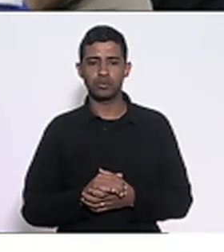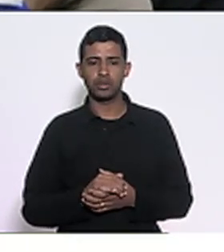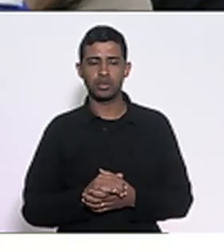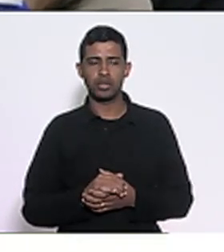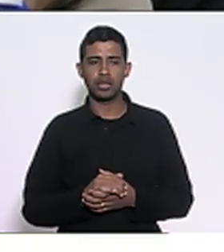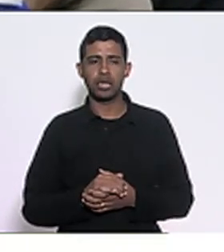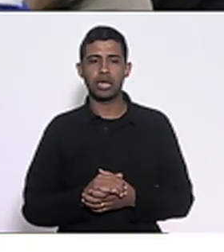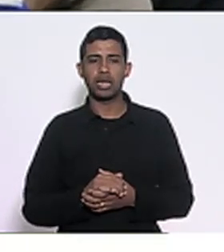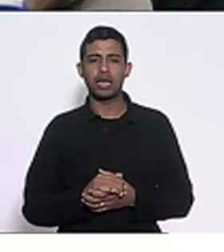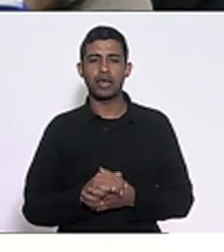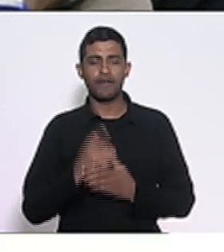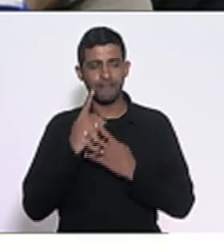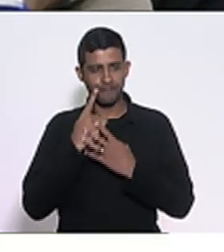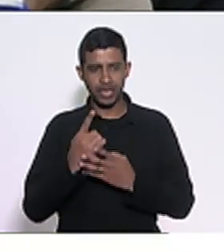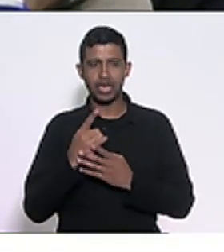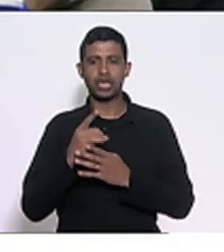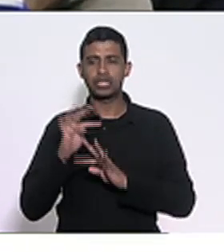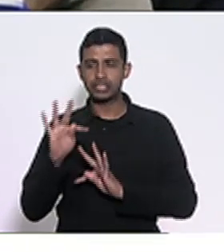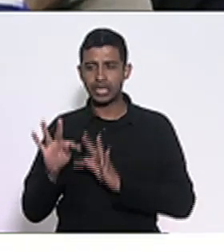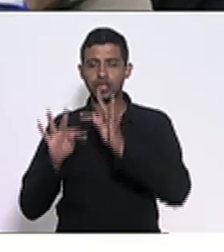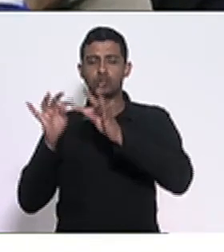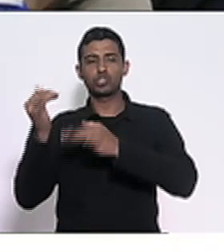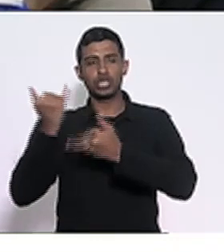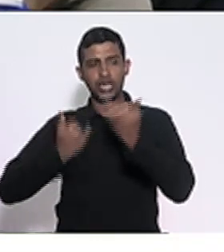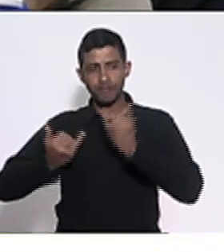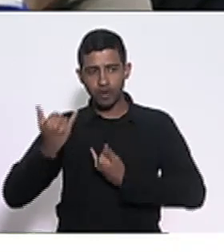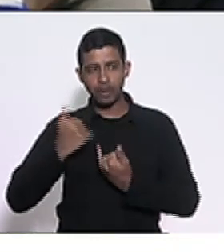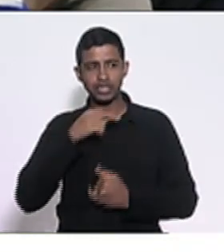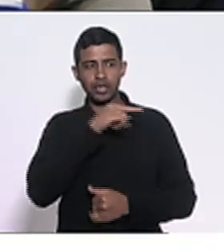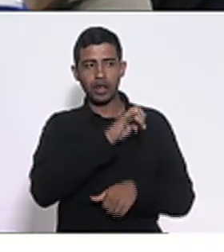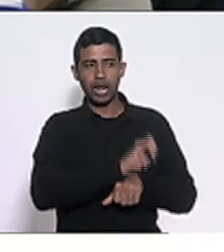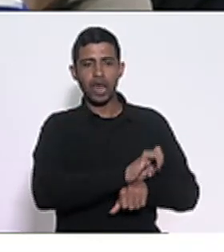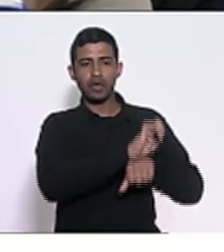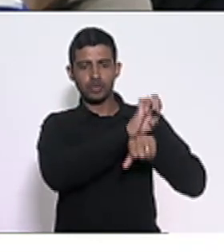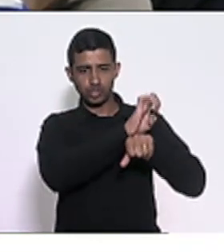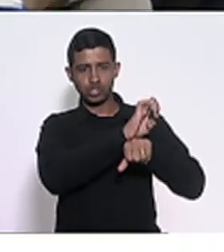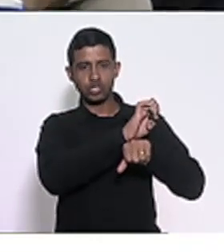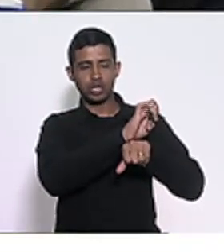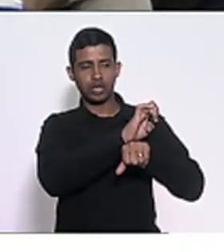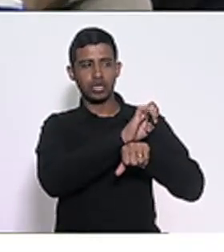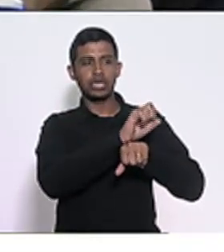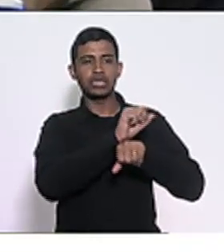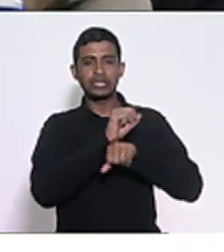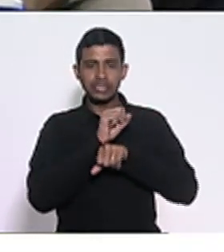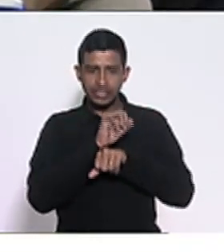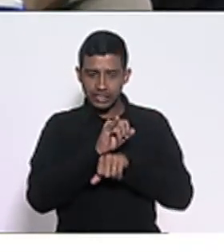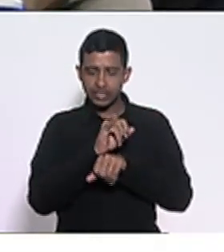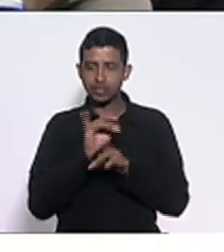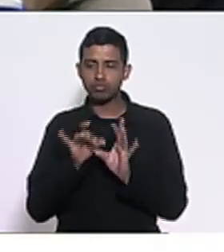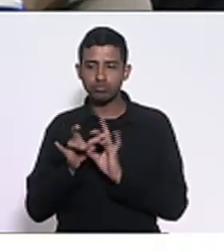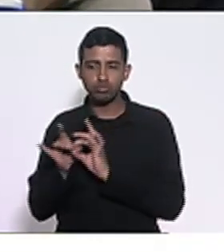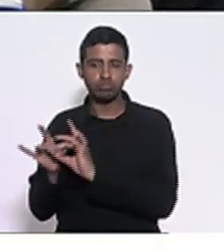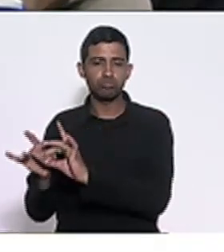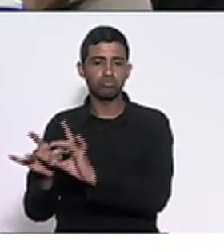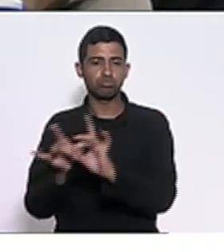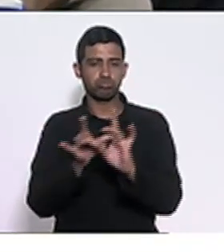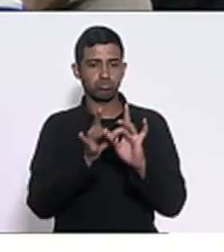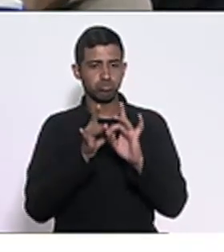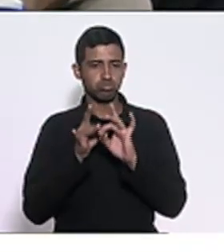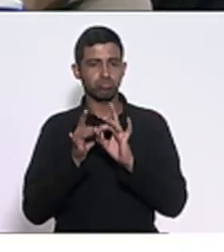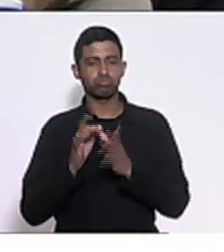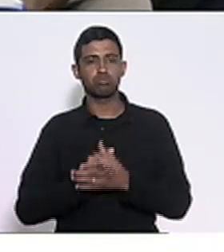da informação, na medida que há um nível maior de centralização e de se